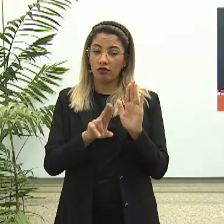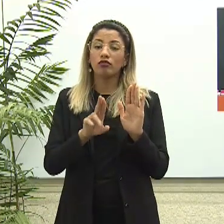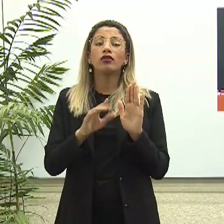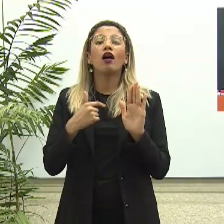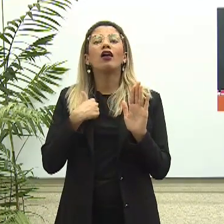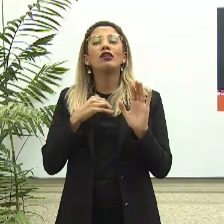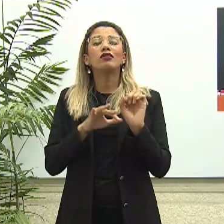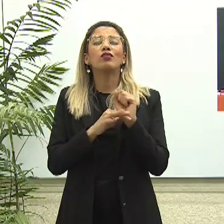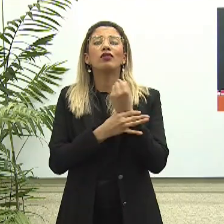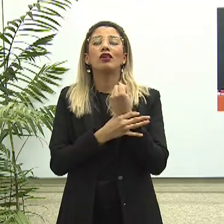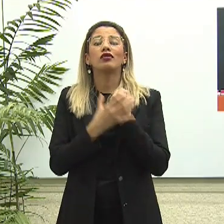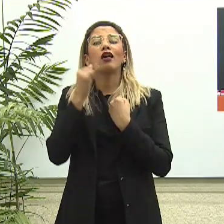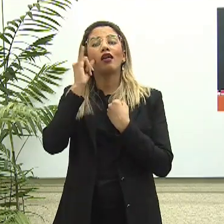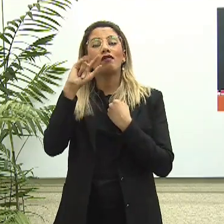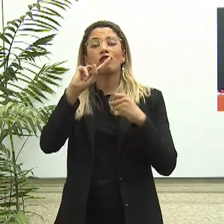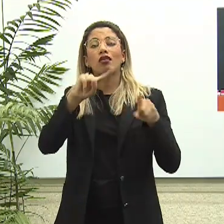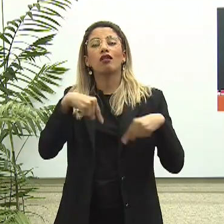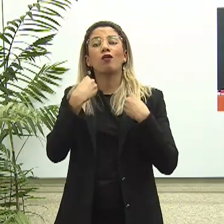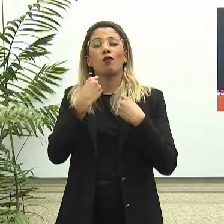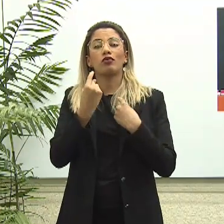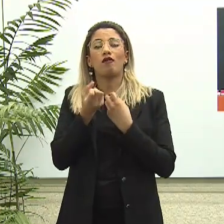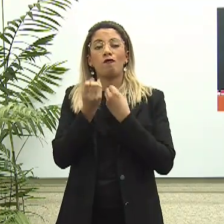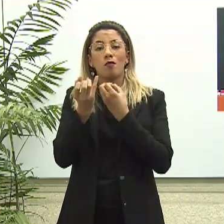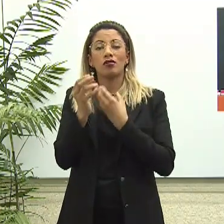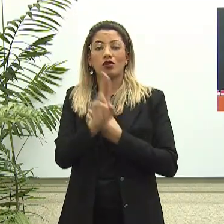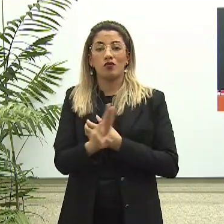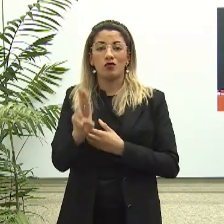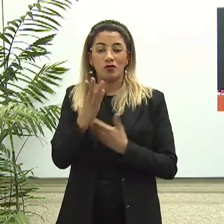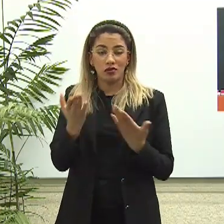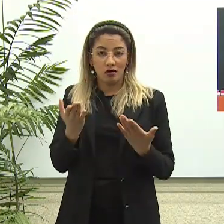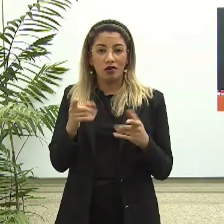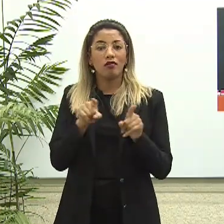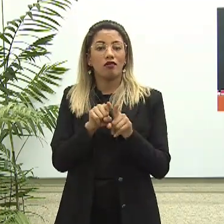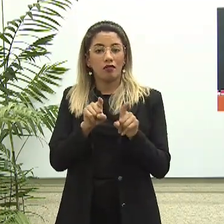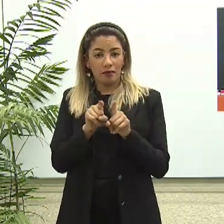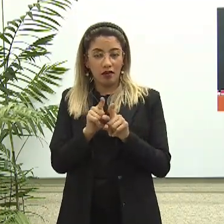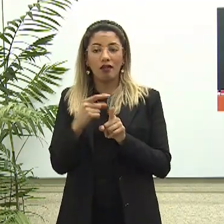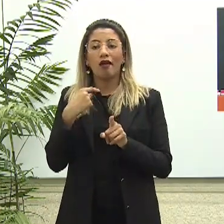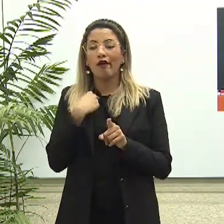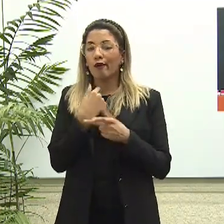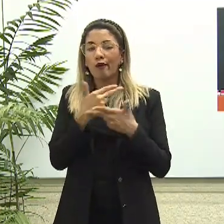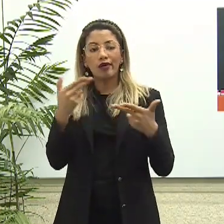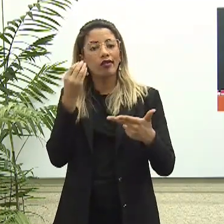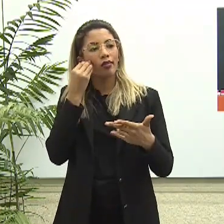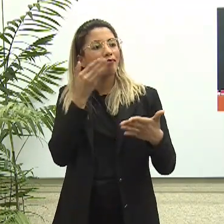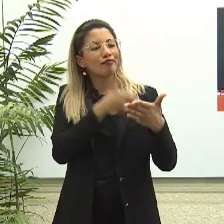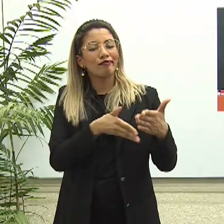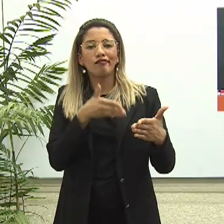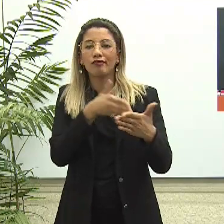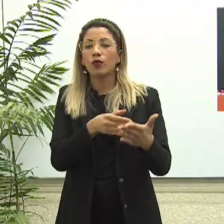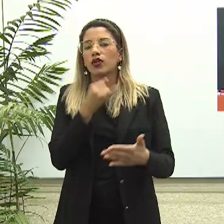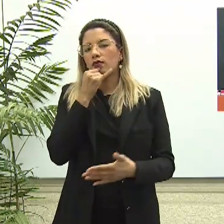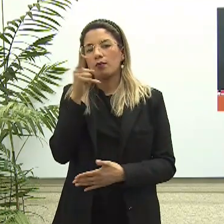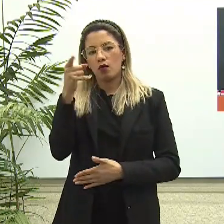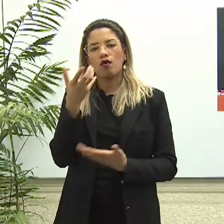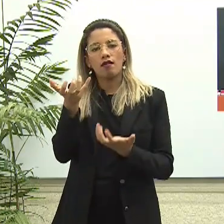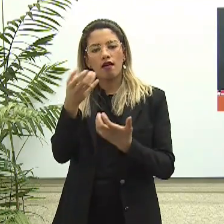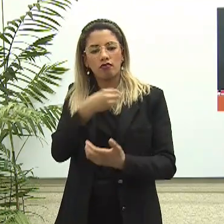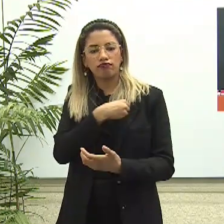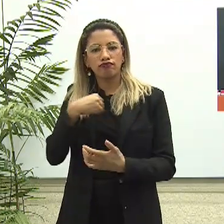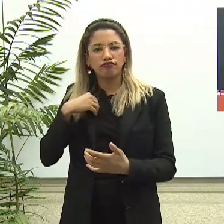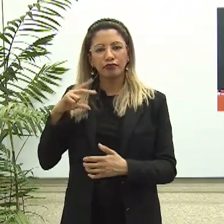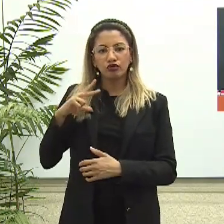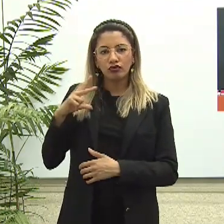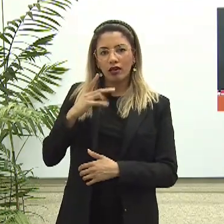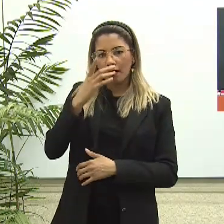o que garante que essa informação não vai ser usada para privar direitos o que garante Quando eu for for for buscar pagar um convênio e o convênio